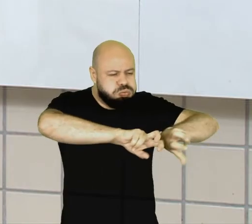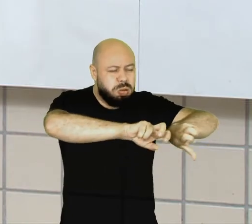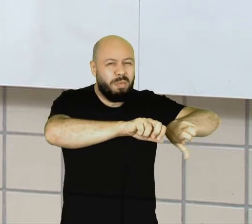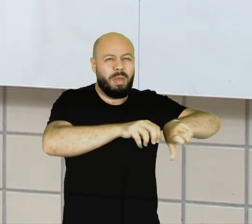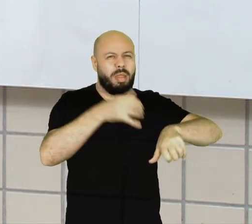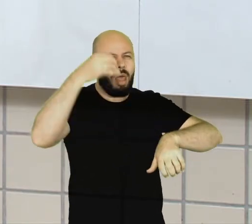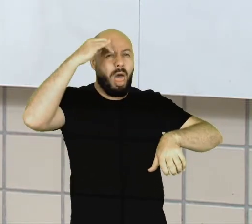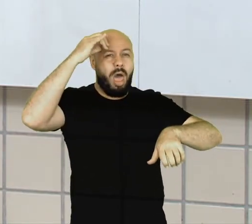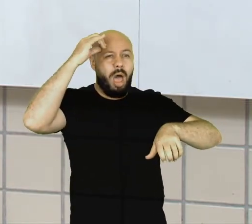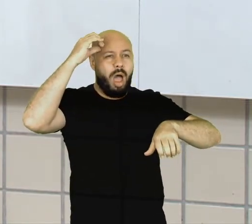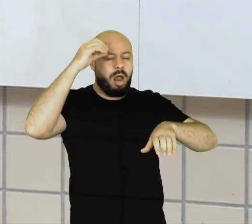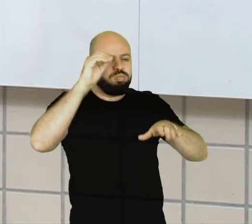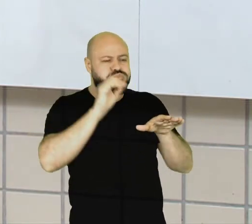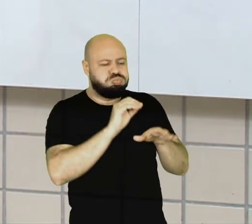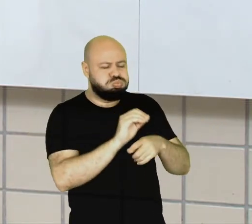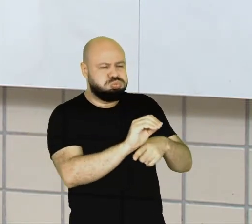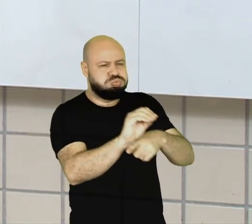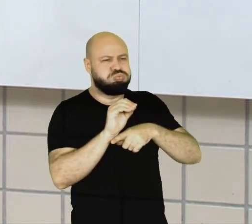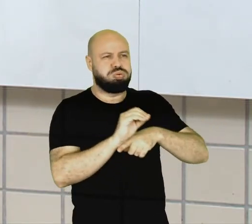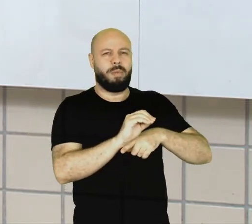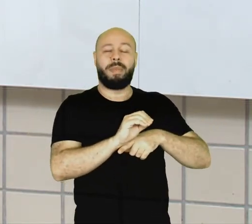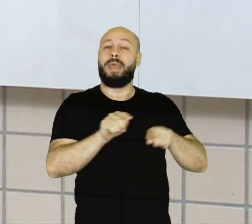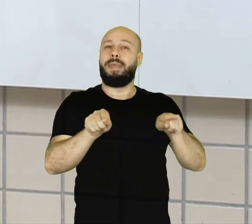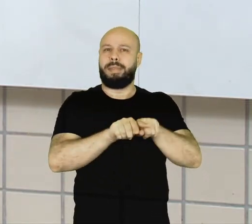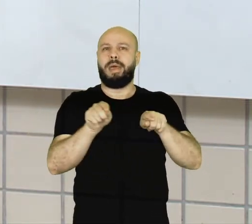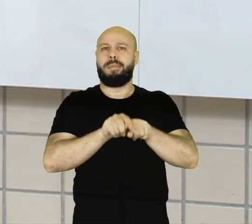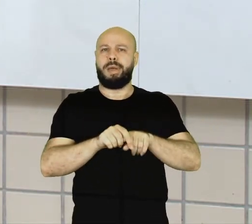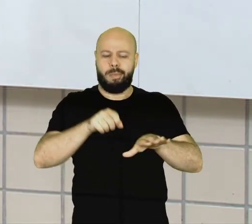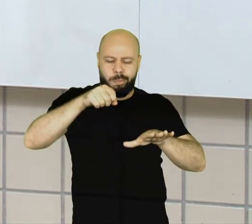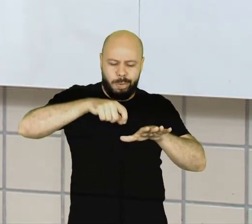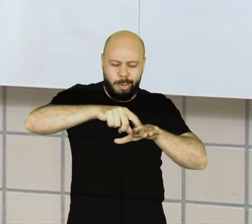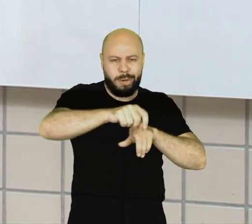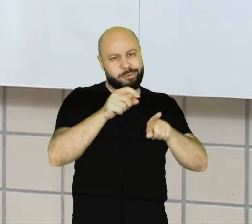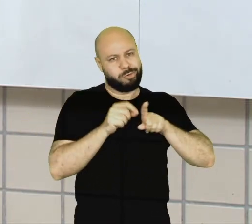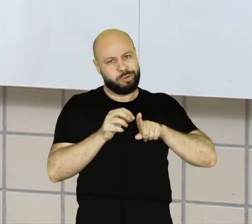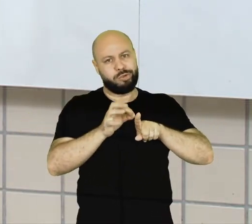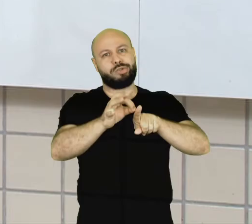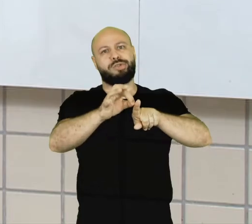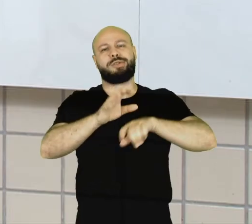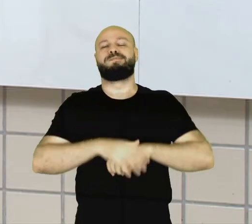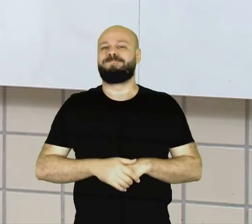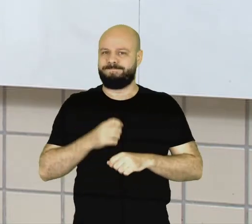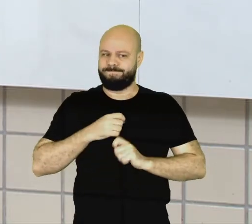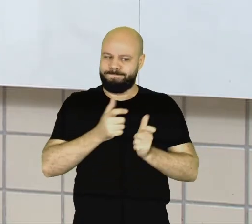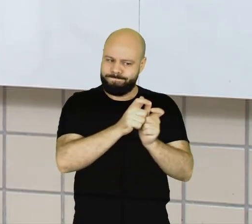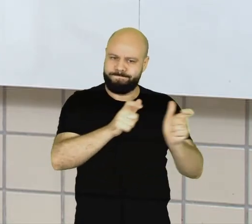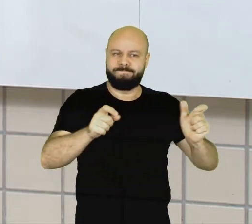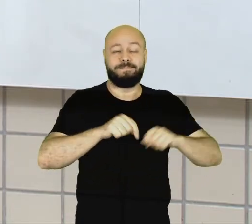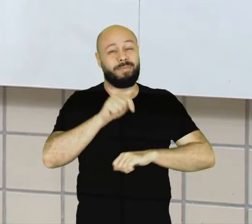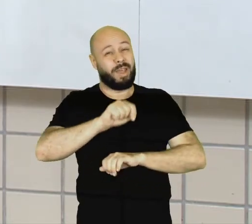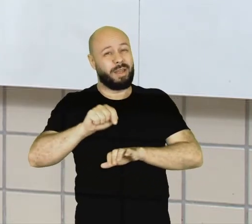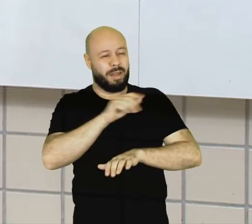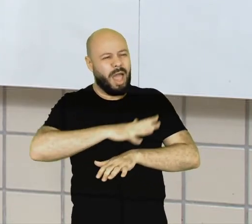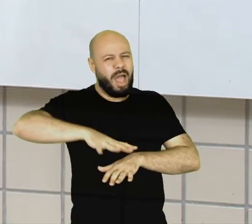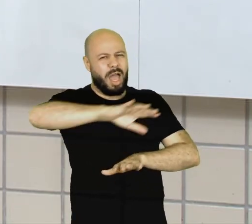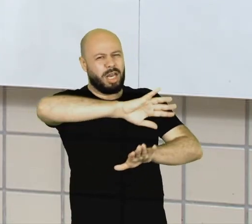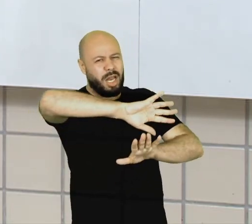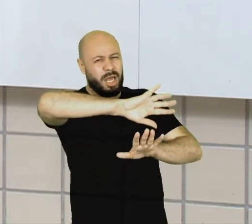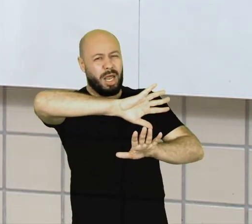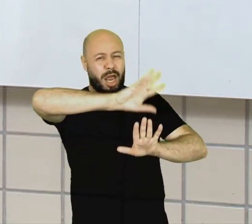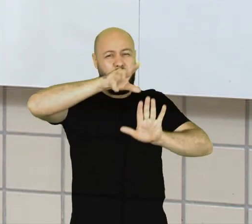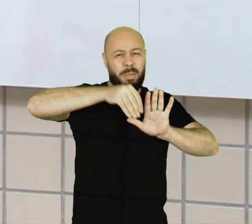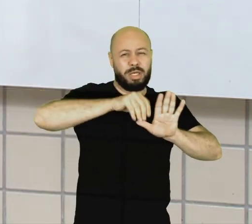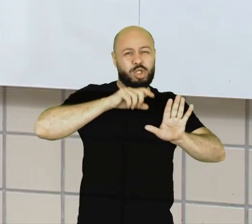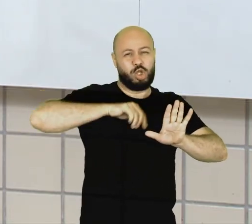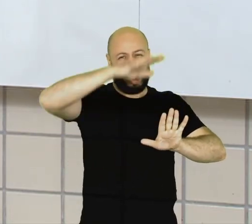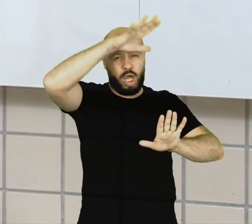gado, também para a própria plantação de soja. Então eu tenho uma expansão muito grande e a Amazônia ela